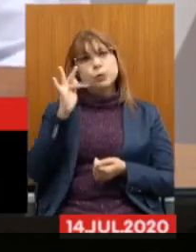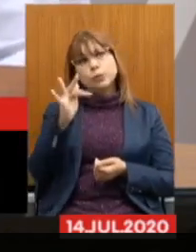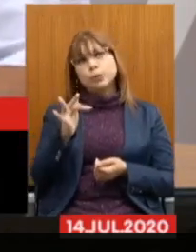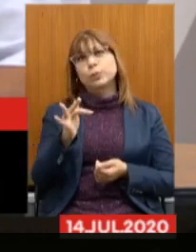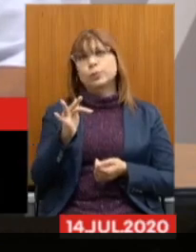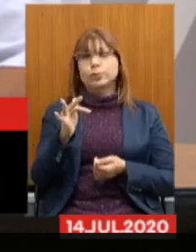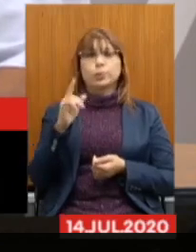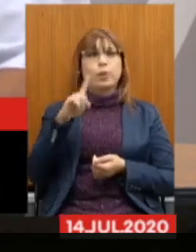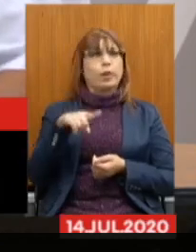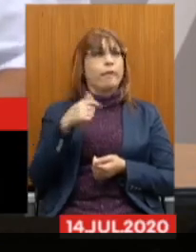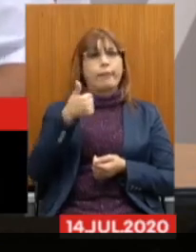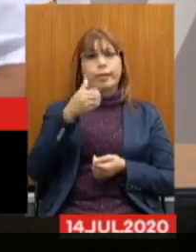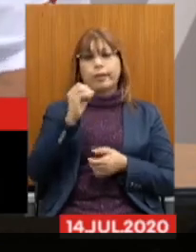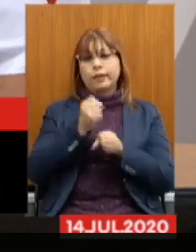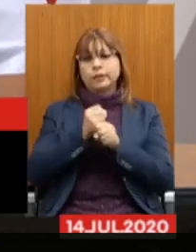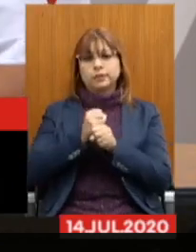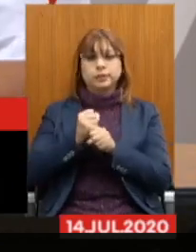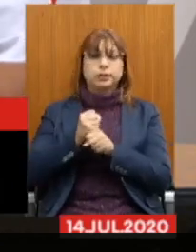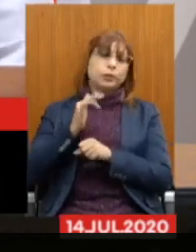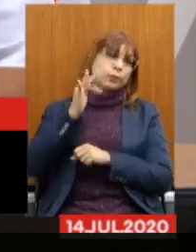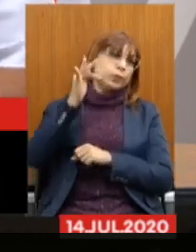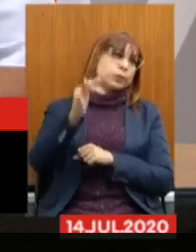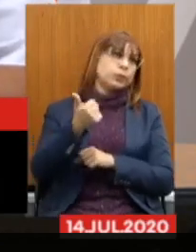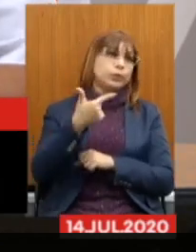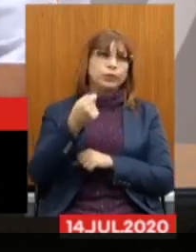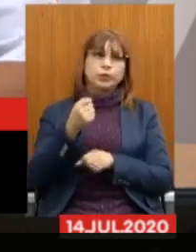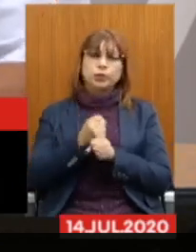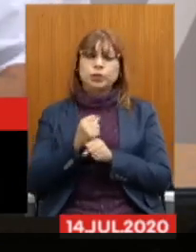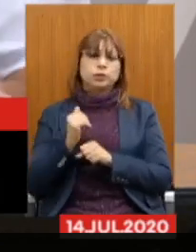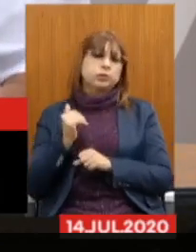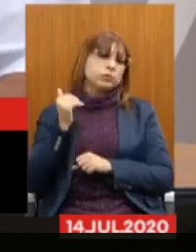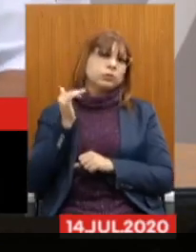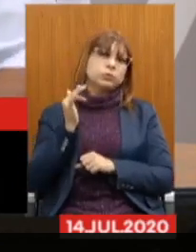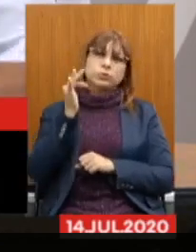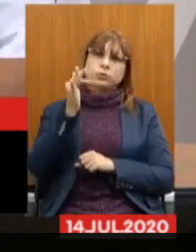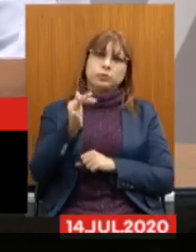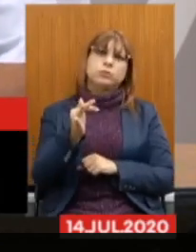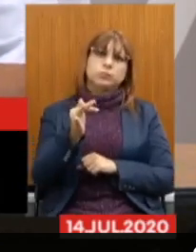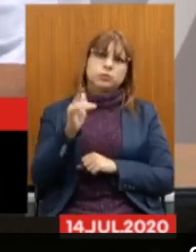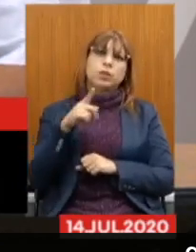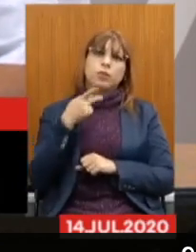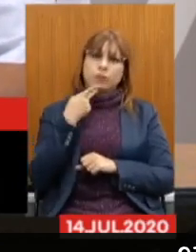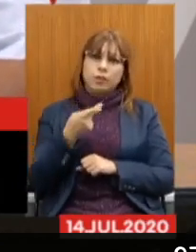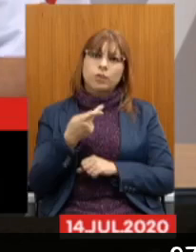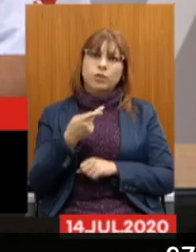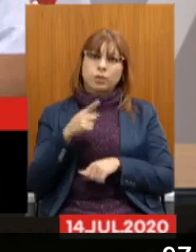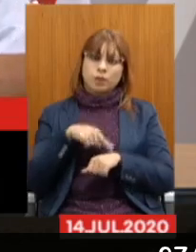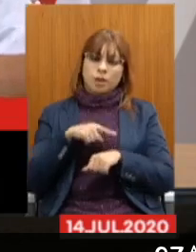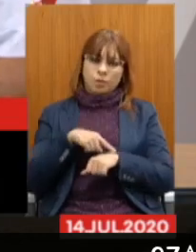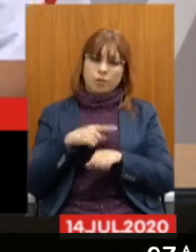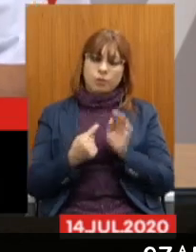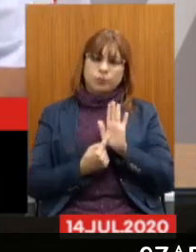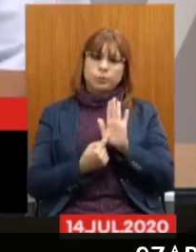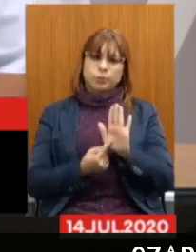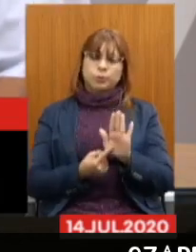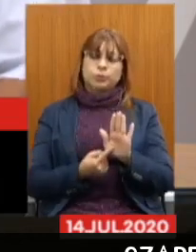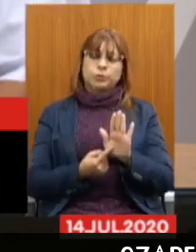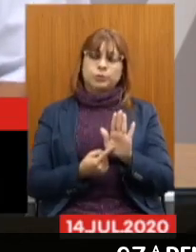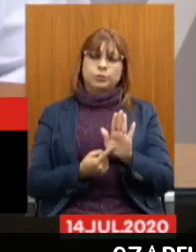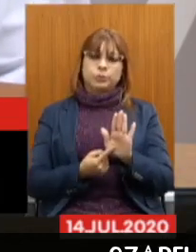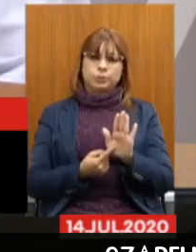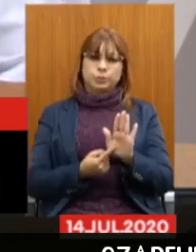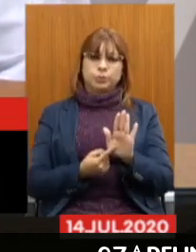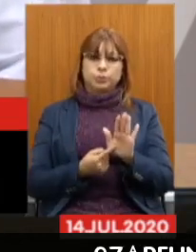anos, é para daqui 20 anos. Isso ele falou quando entregou o projeto ao presidente da